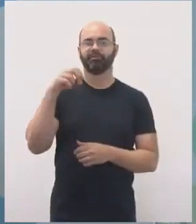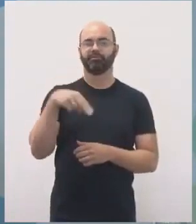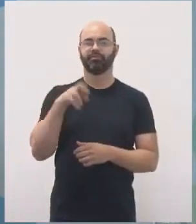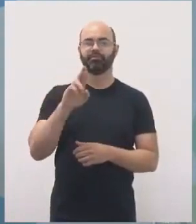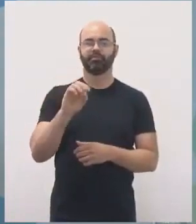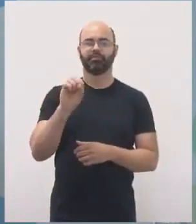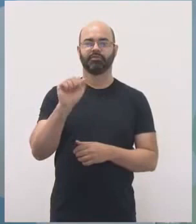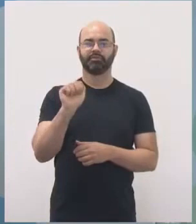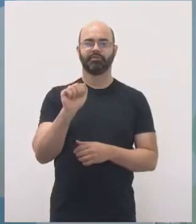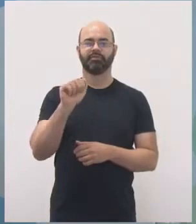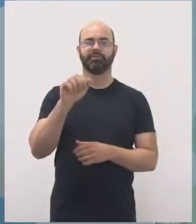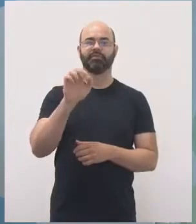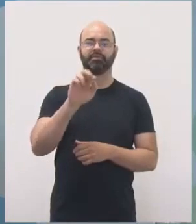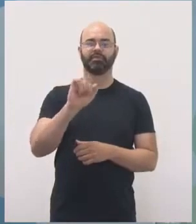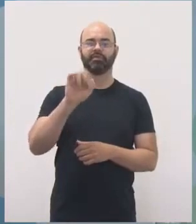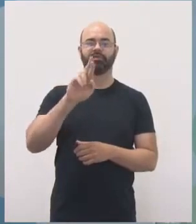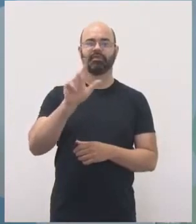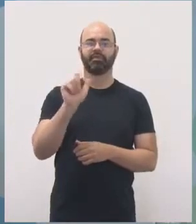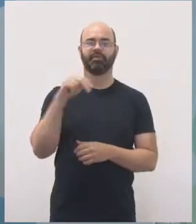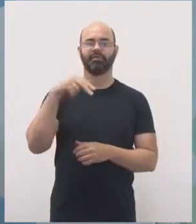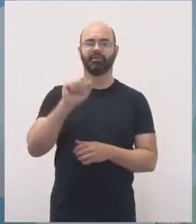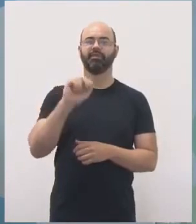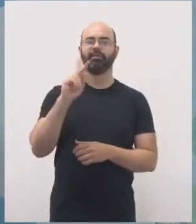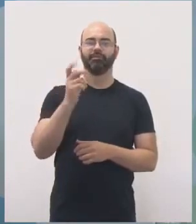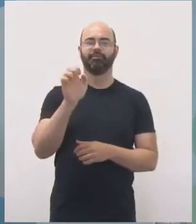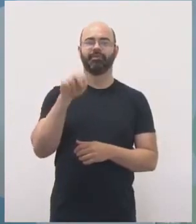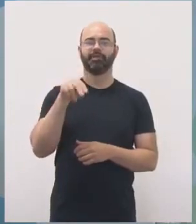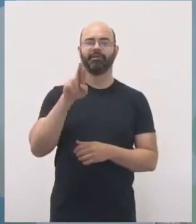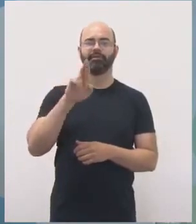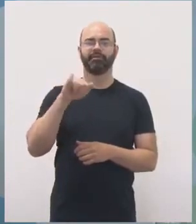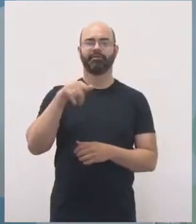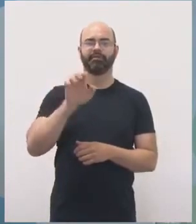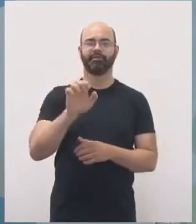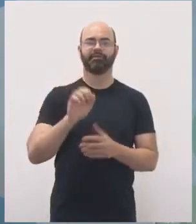da Ilana Henrique. Bom dia, pessoal.